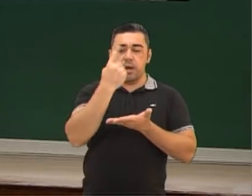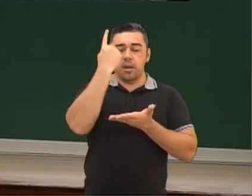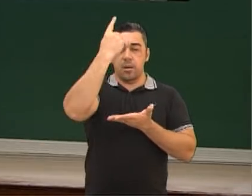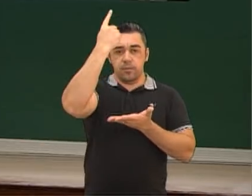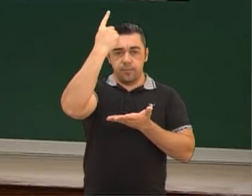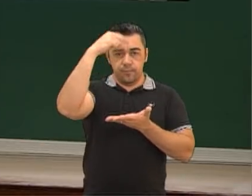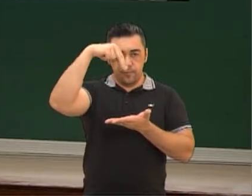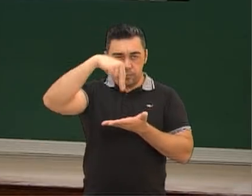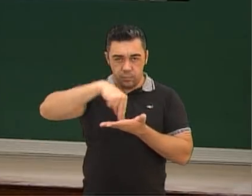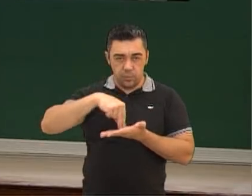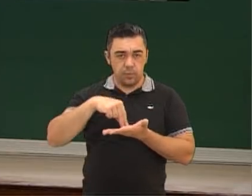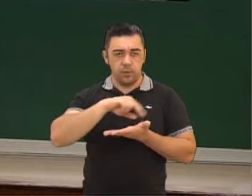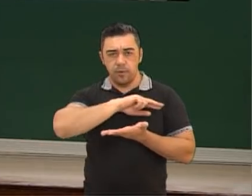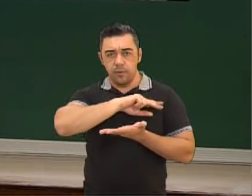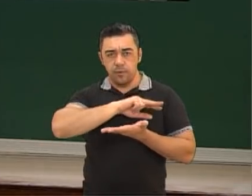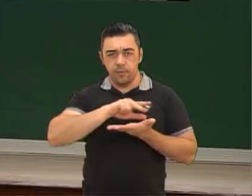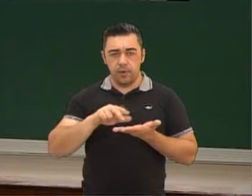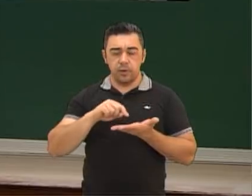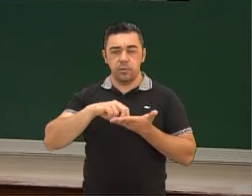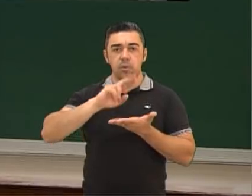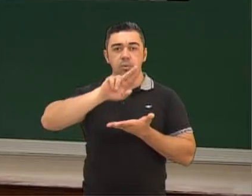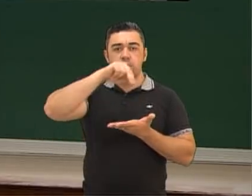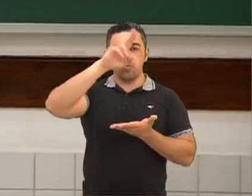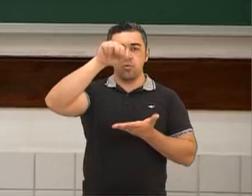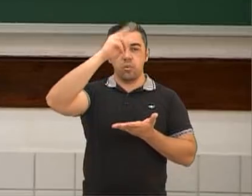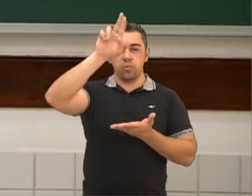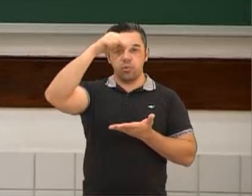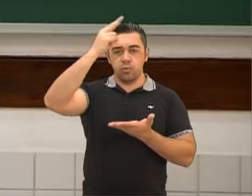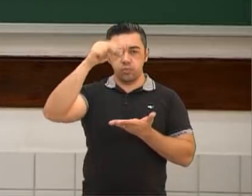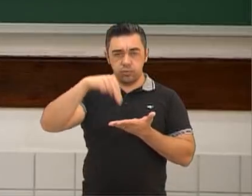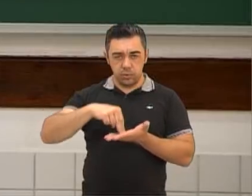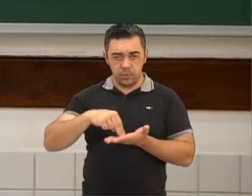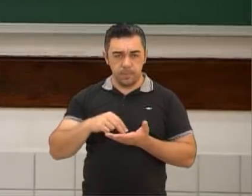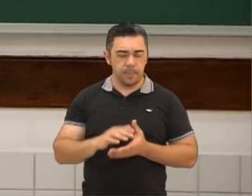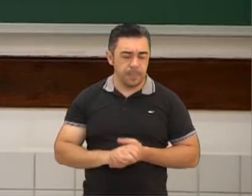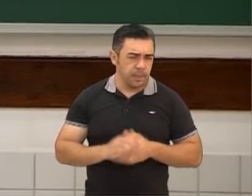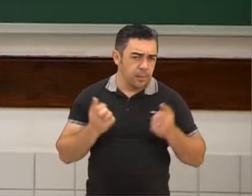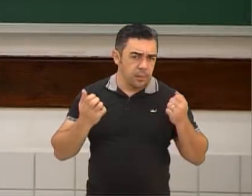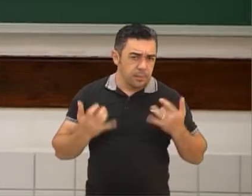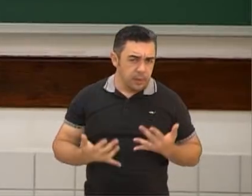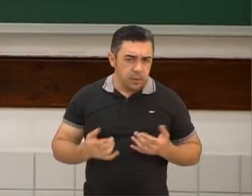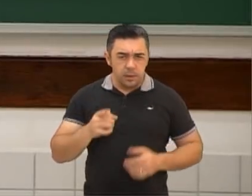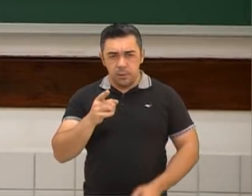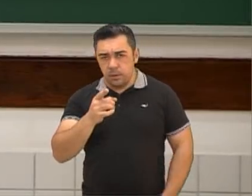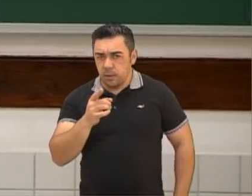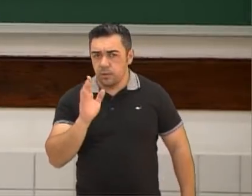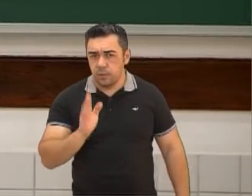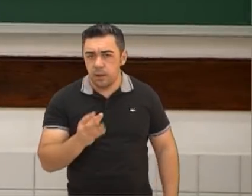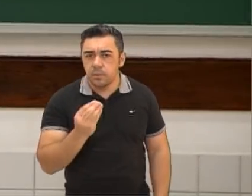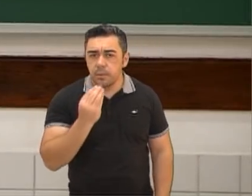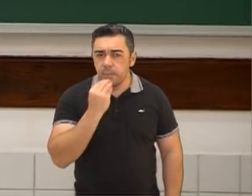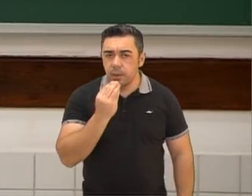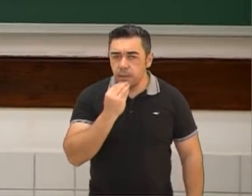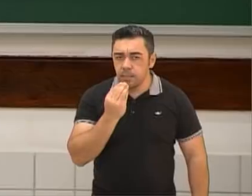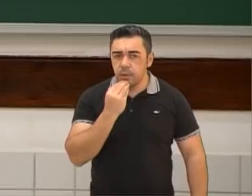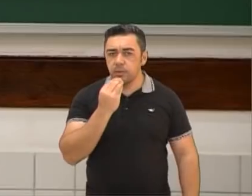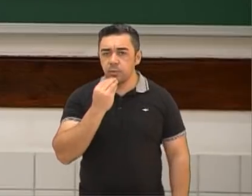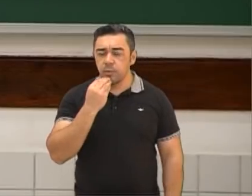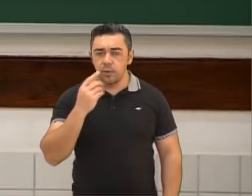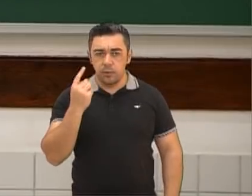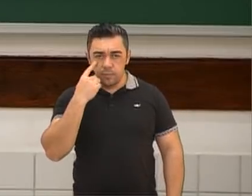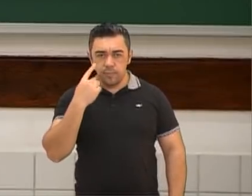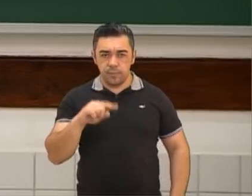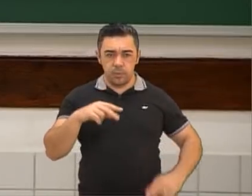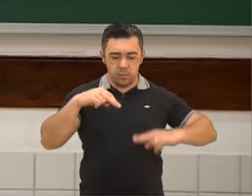giros, e múltiplos mortais com piruetas. Como eu falei, se você já experimentou uma cama elástica, você